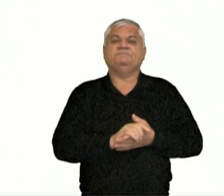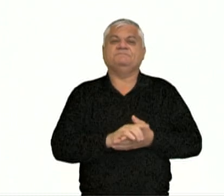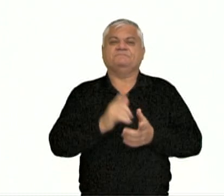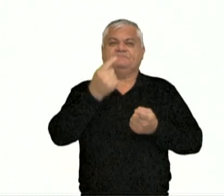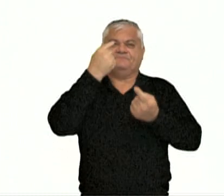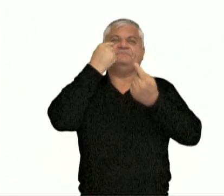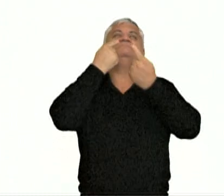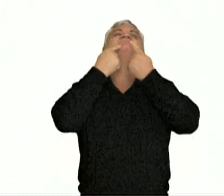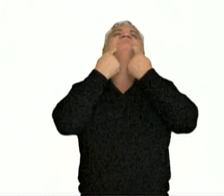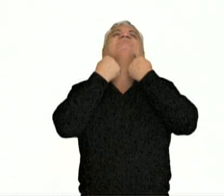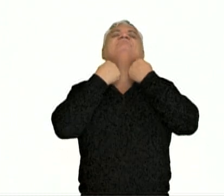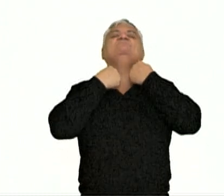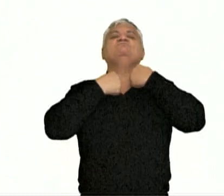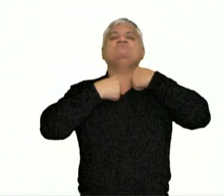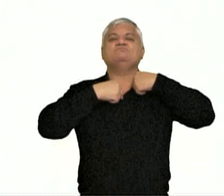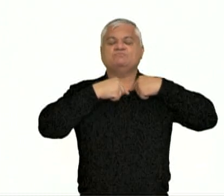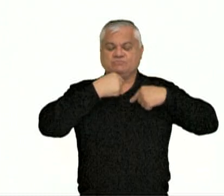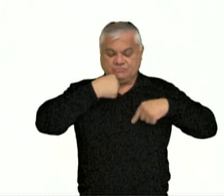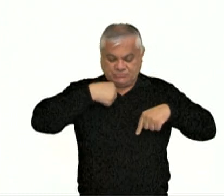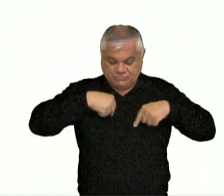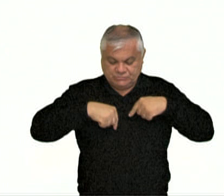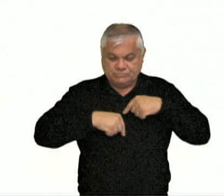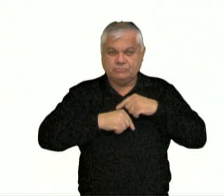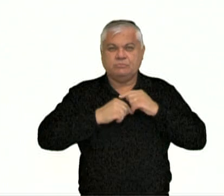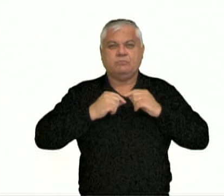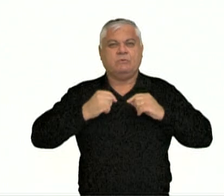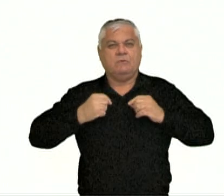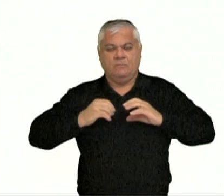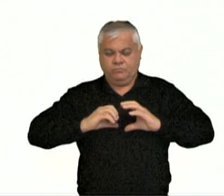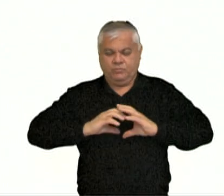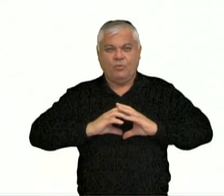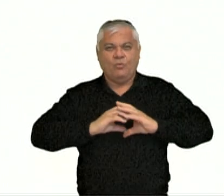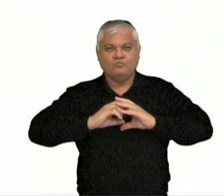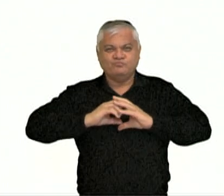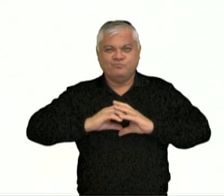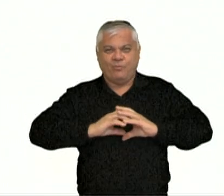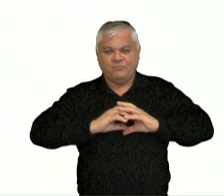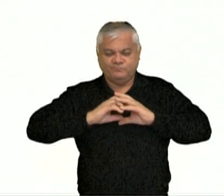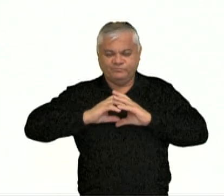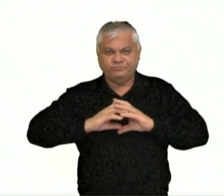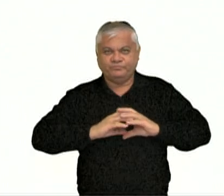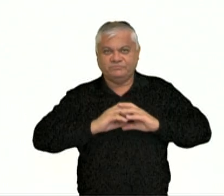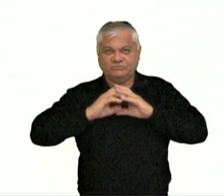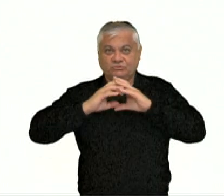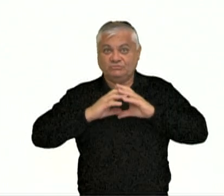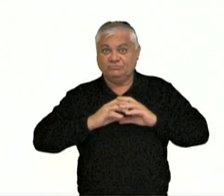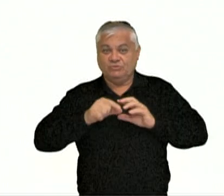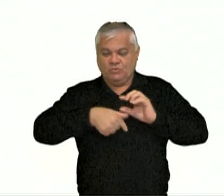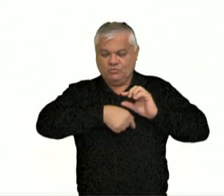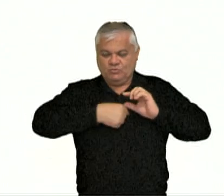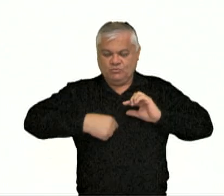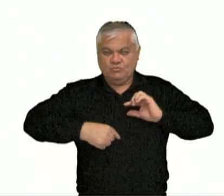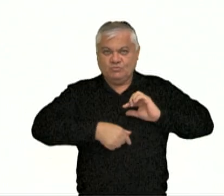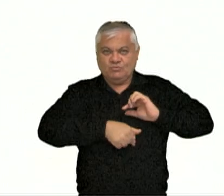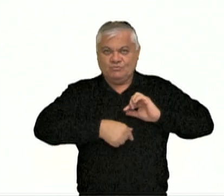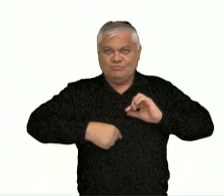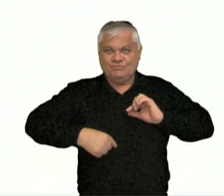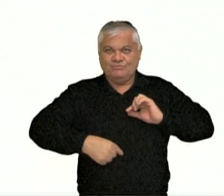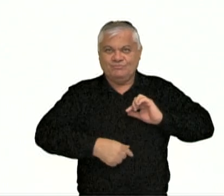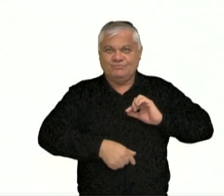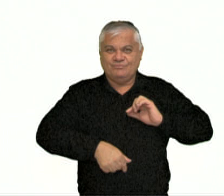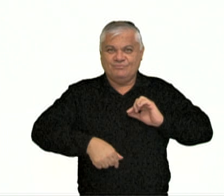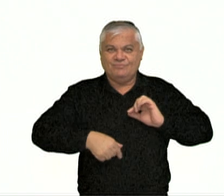sistema digestório, né, pelo estômago, foi absorvido pelo intestino, que a gente já sabe, é onde